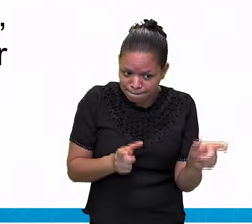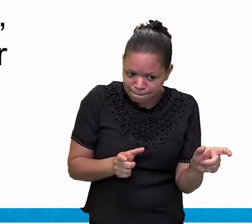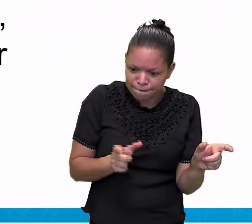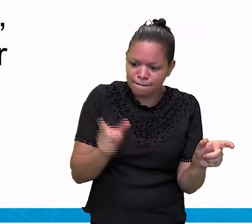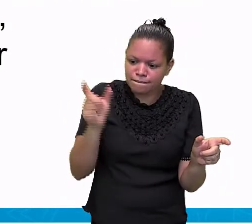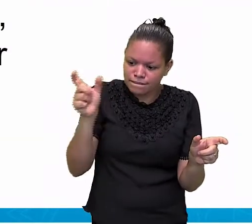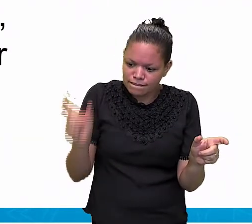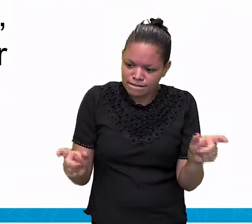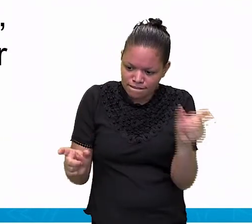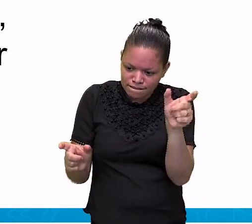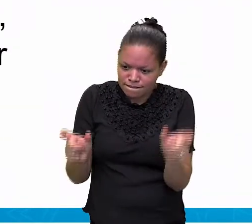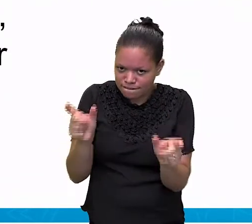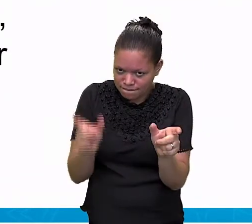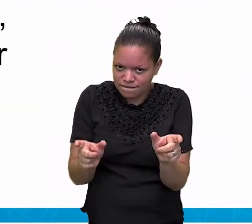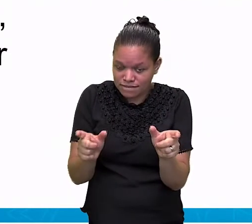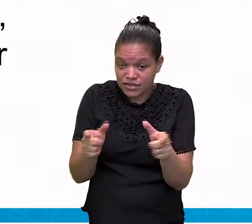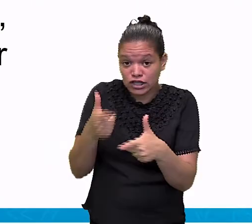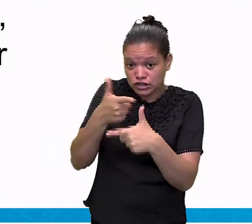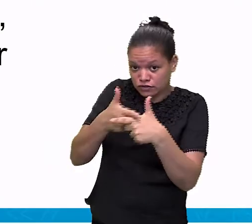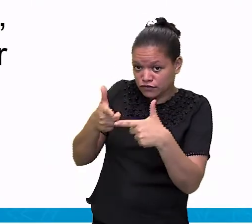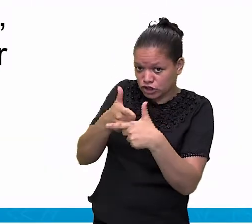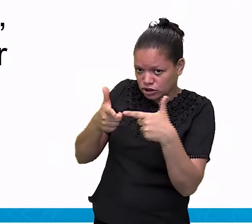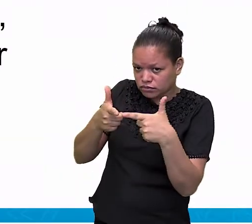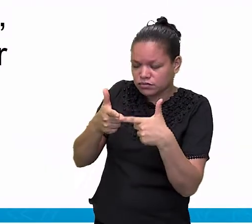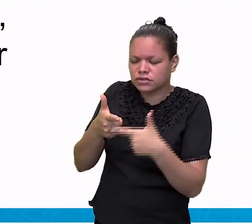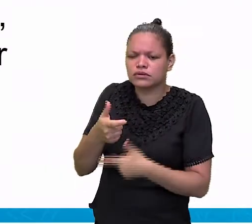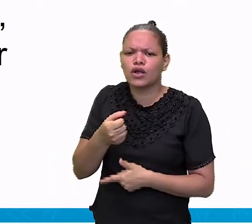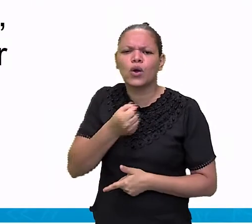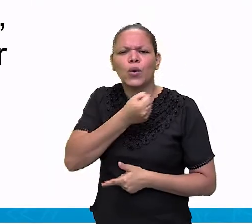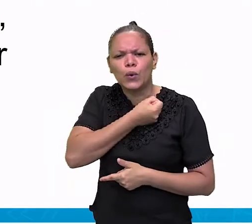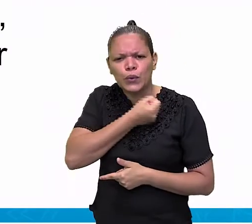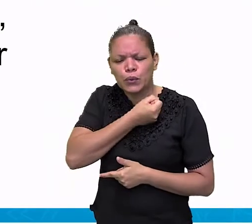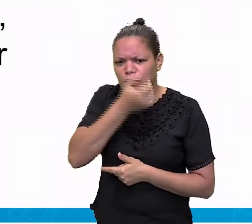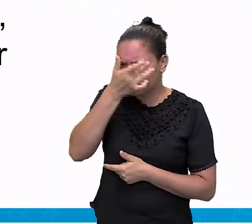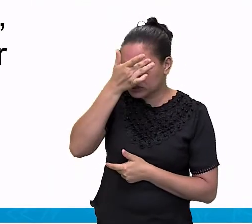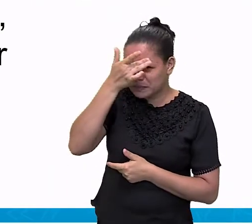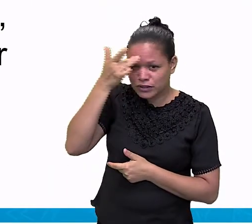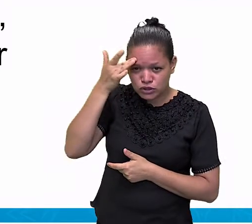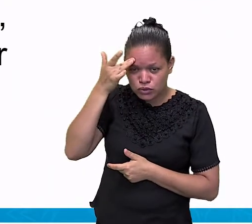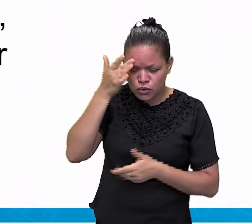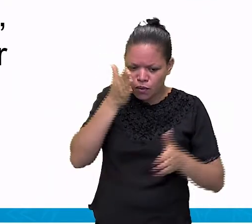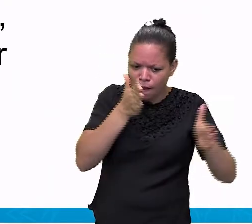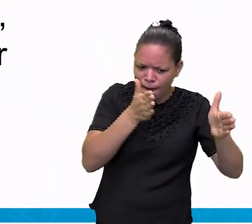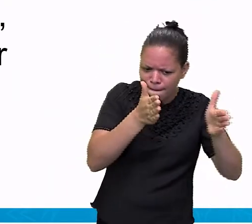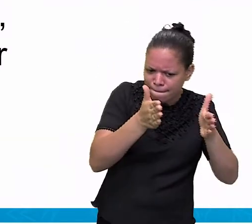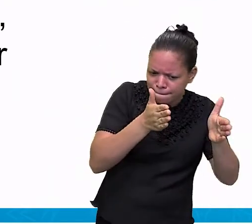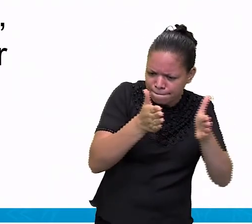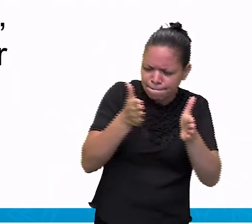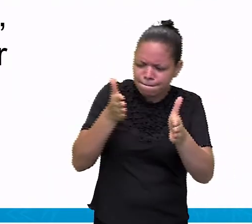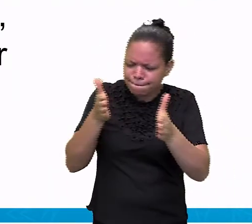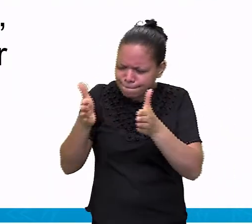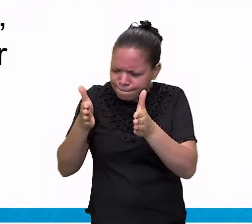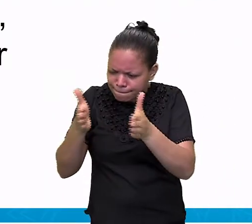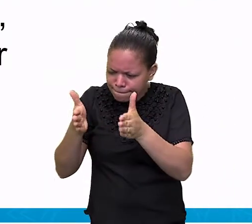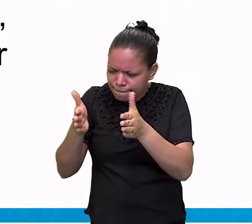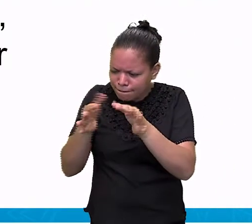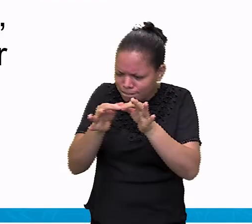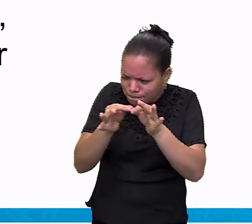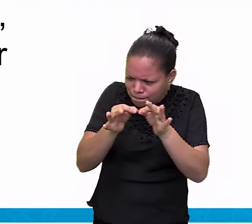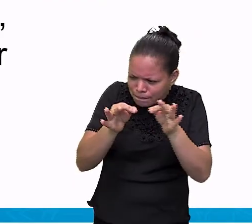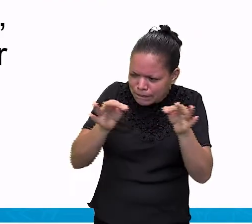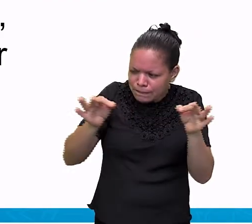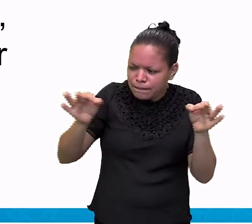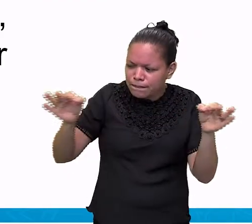população total, de um local pela área territorial, que é a extensão territorial desse local,